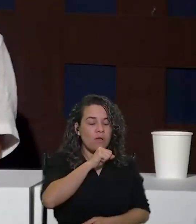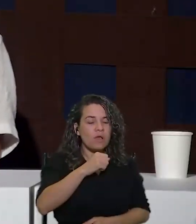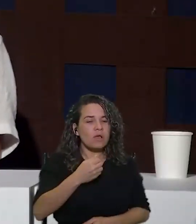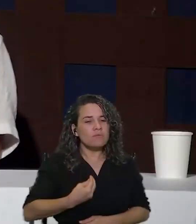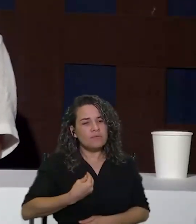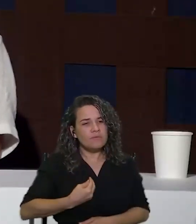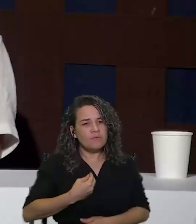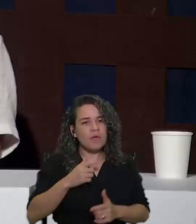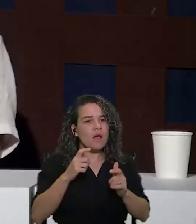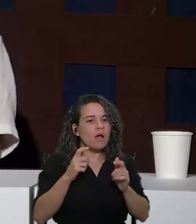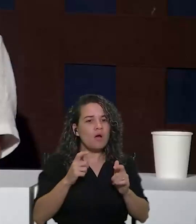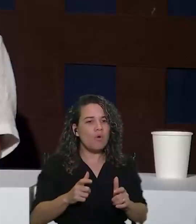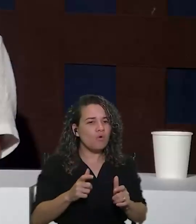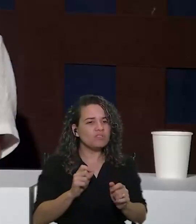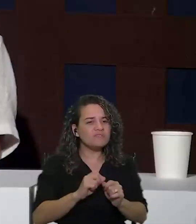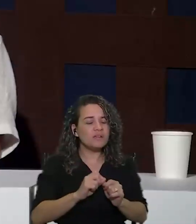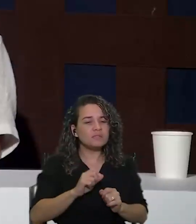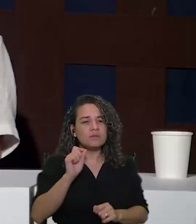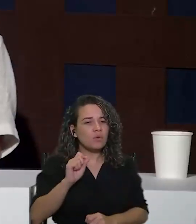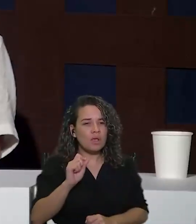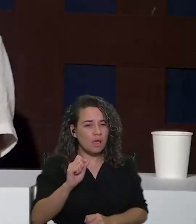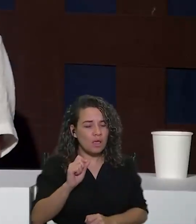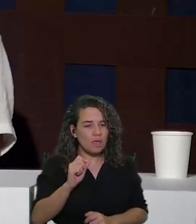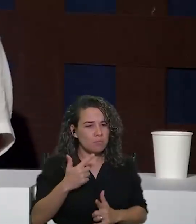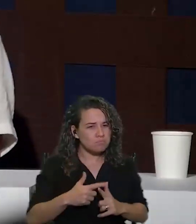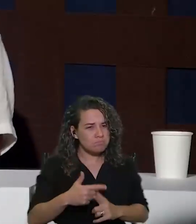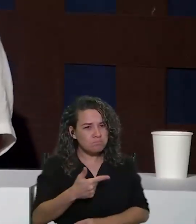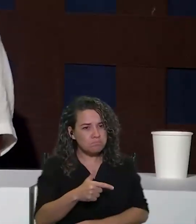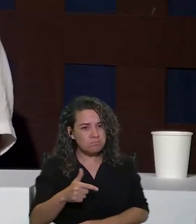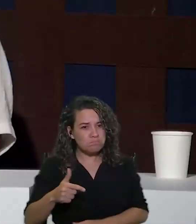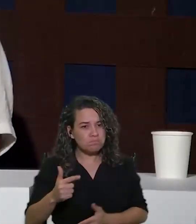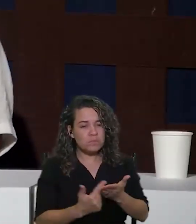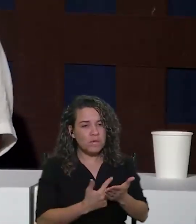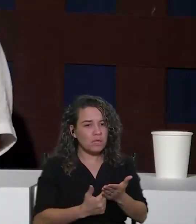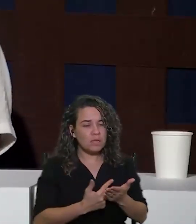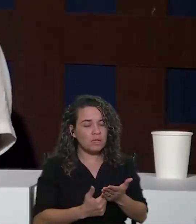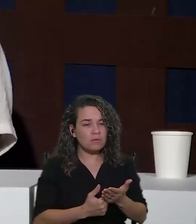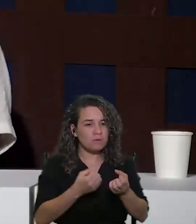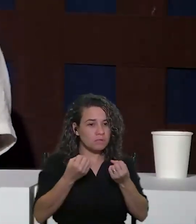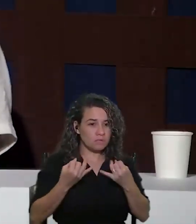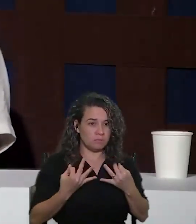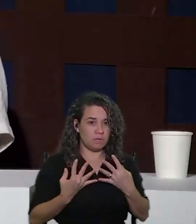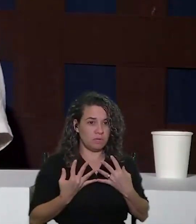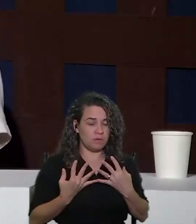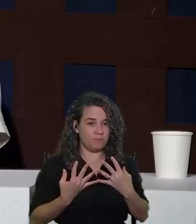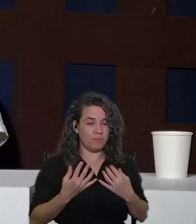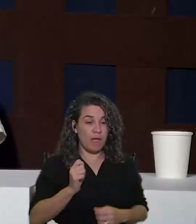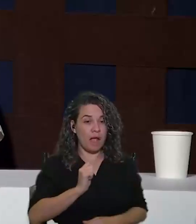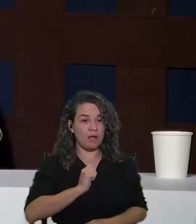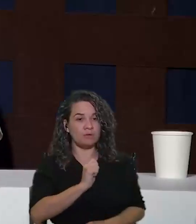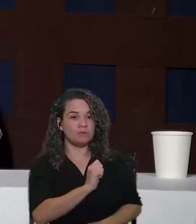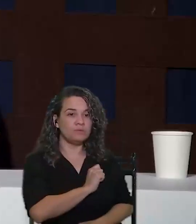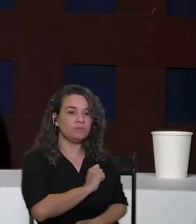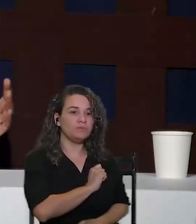que ainda não foi feita na literatura brasileira? Porque autores negros já têm feito essa reflexão